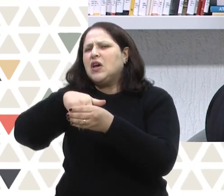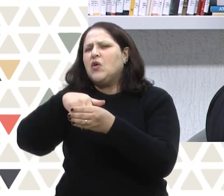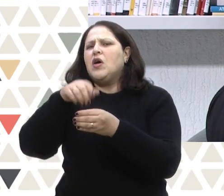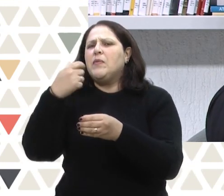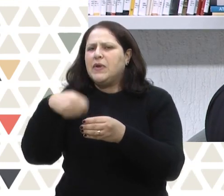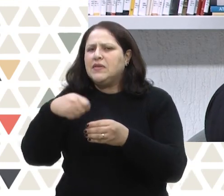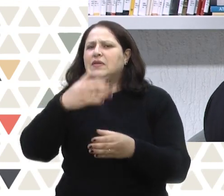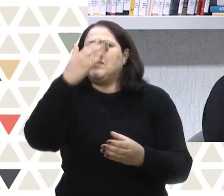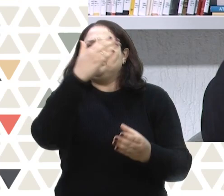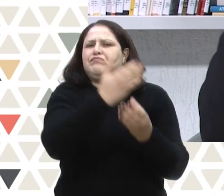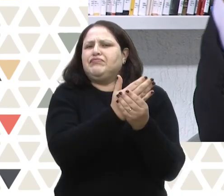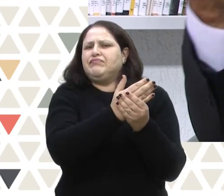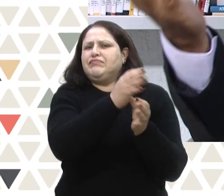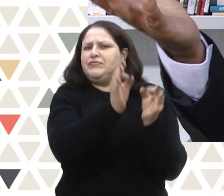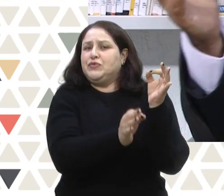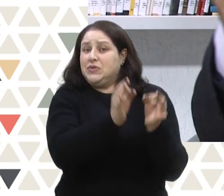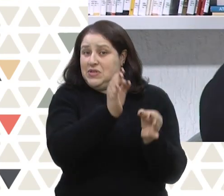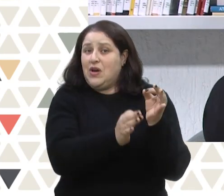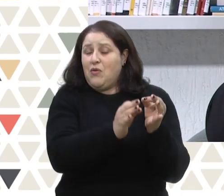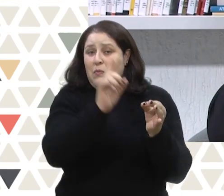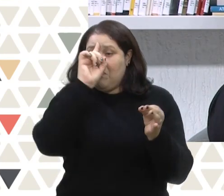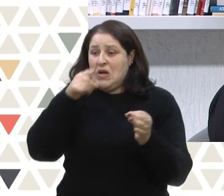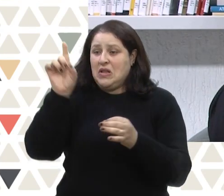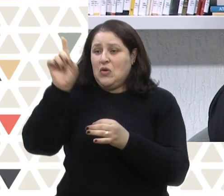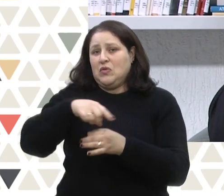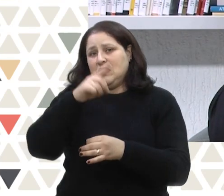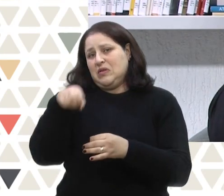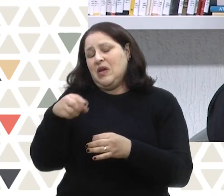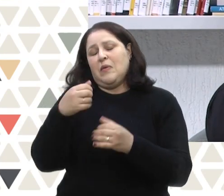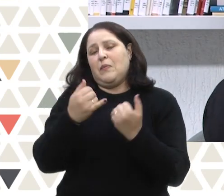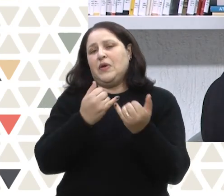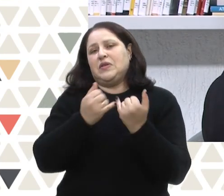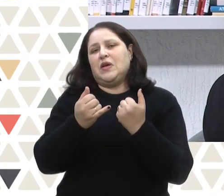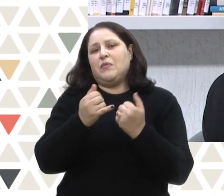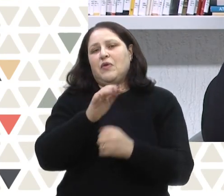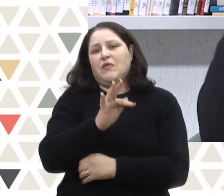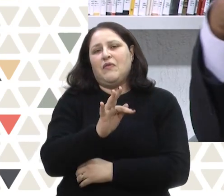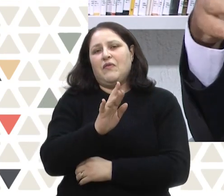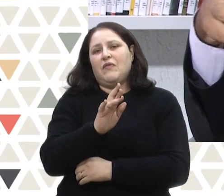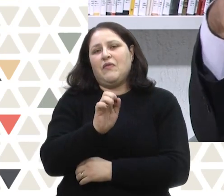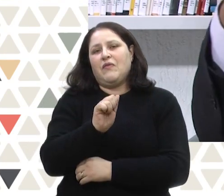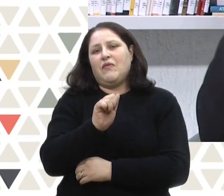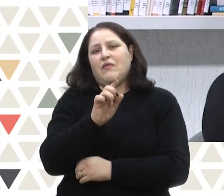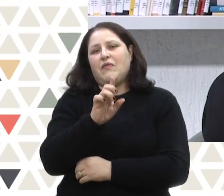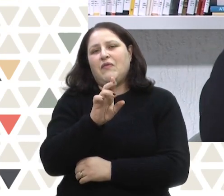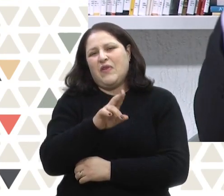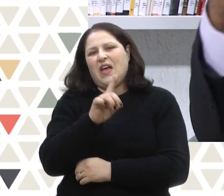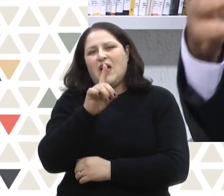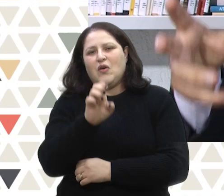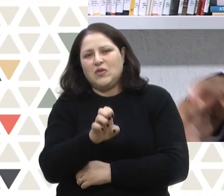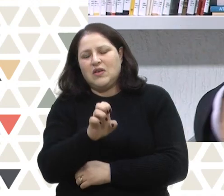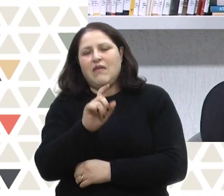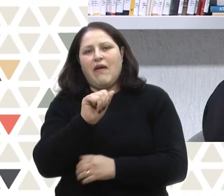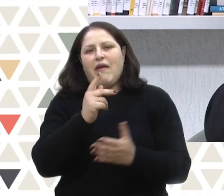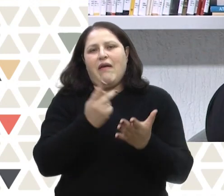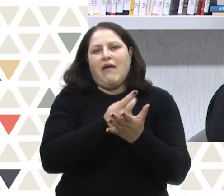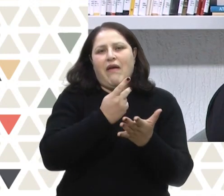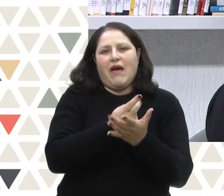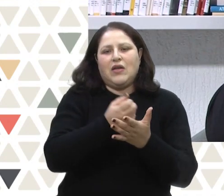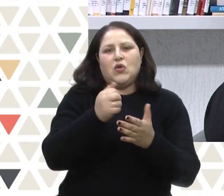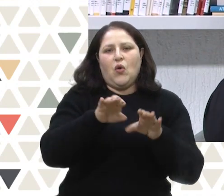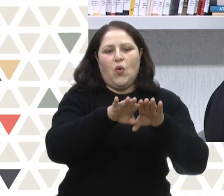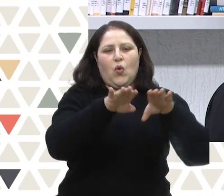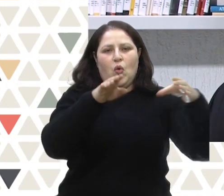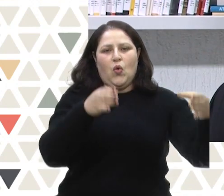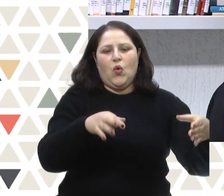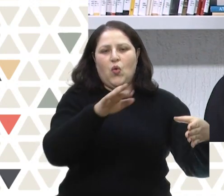uma fraude na mais de 50% das sessões, né, a não colocação de urnas no local